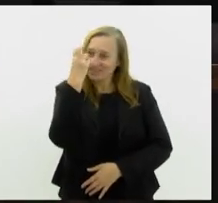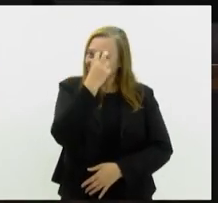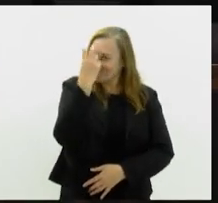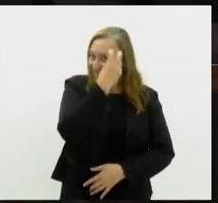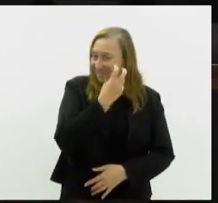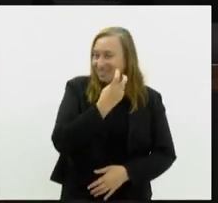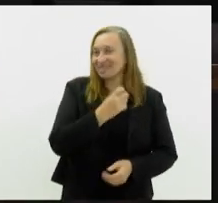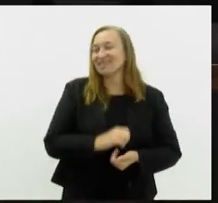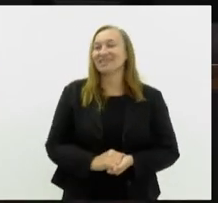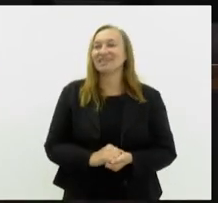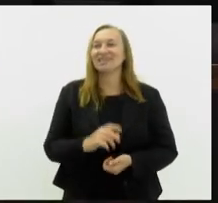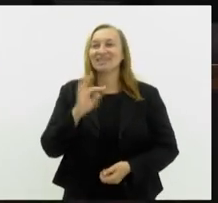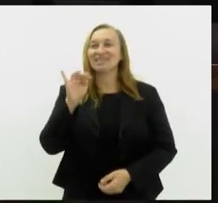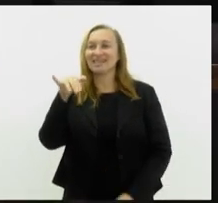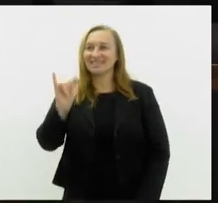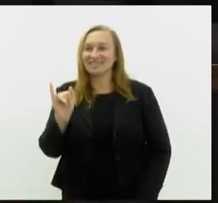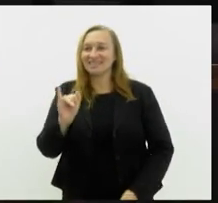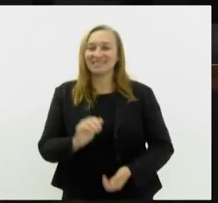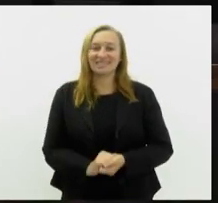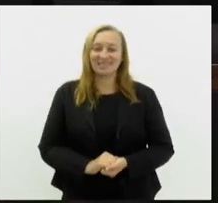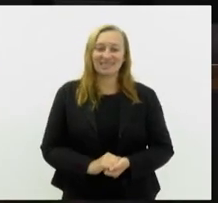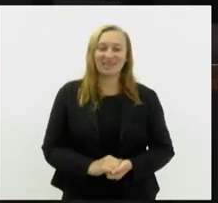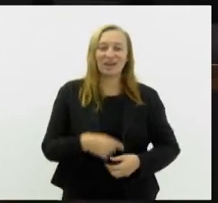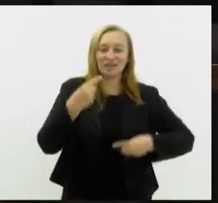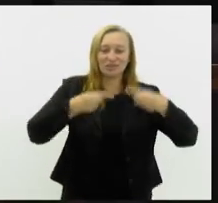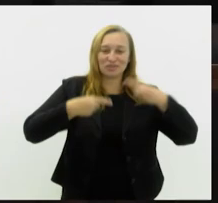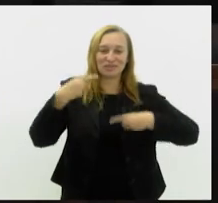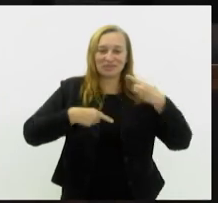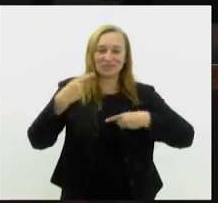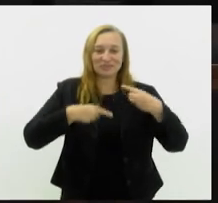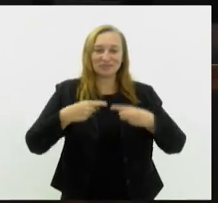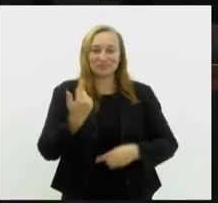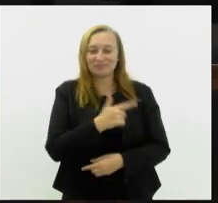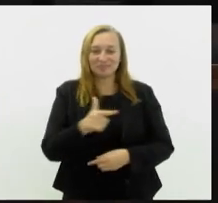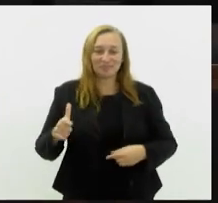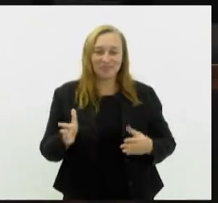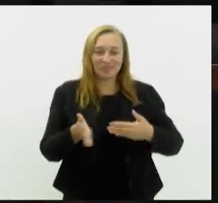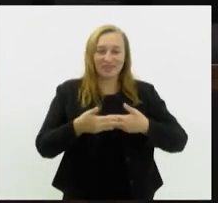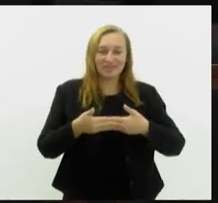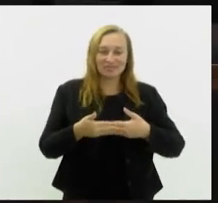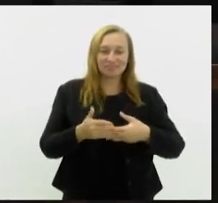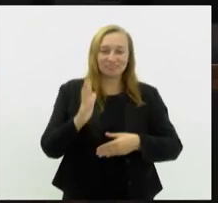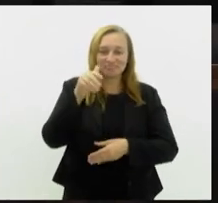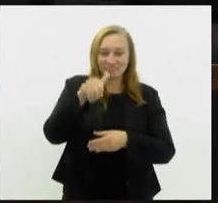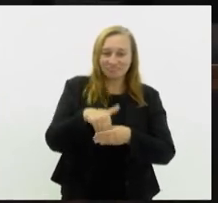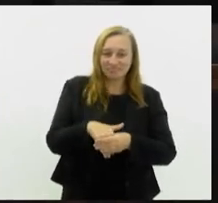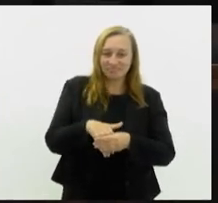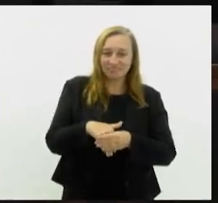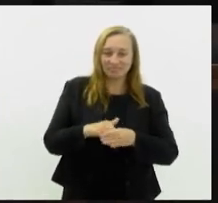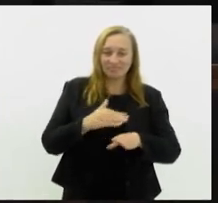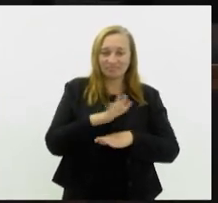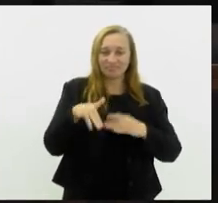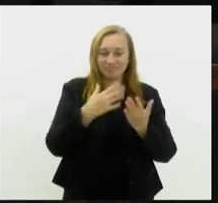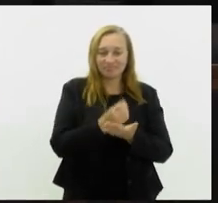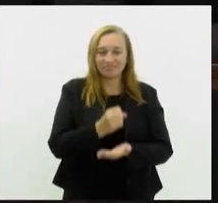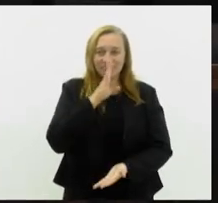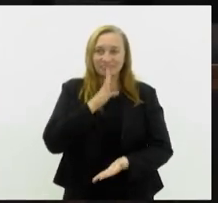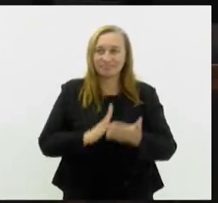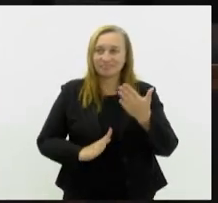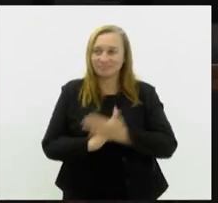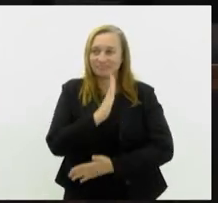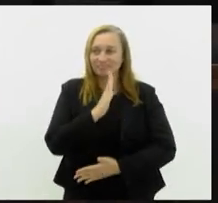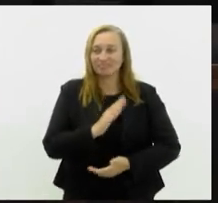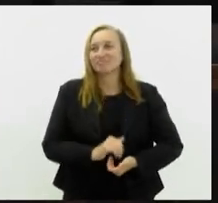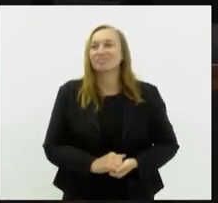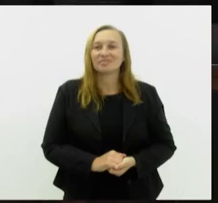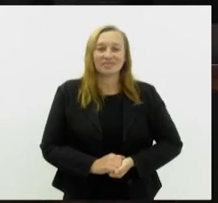Lima e Tande Vieira. Em discussão, não havendo quem queira discutir, encerrada a discussão. Em votação, os senhores que aprovam permaneçam